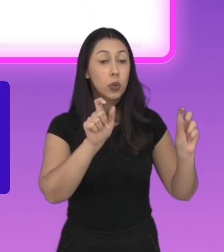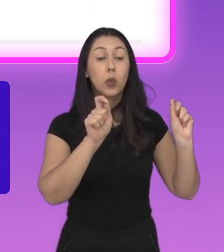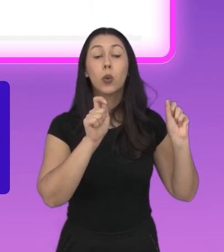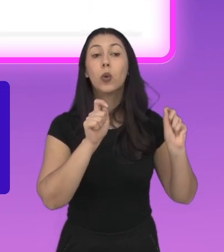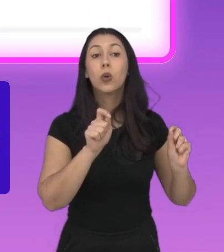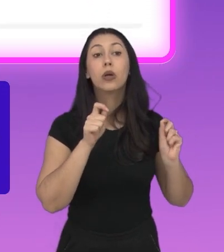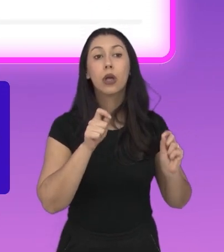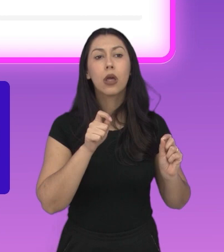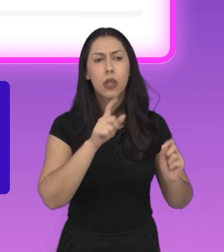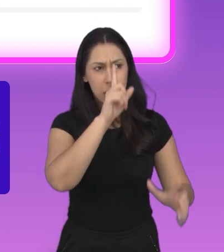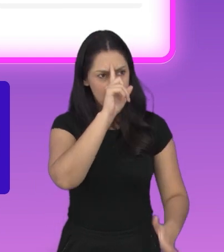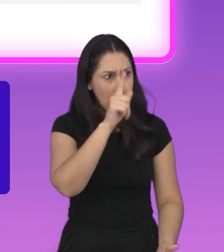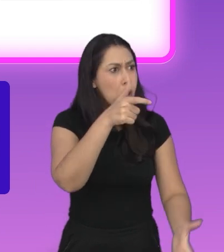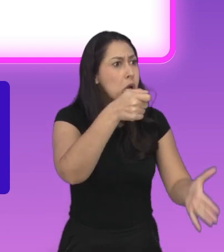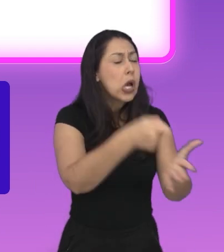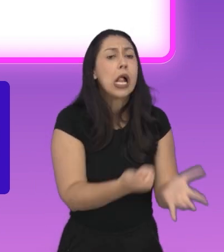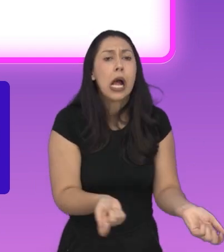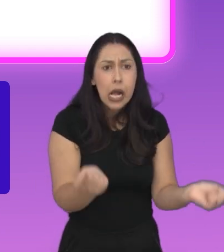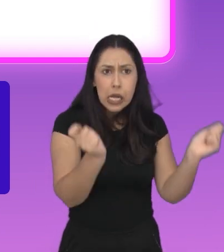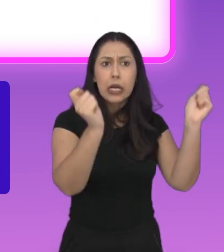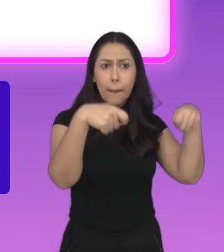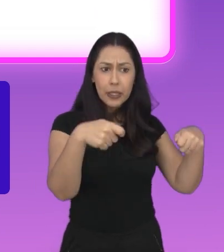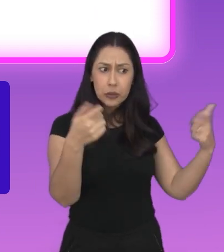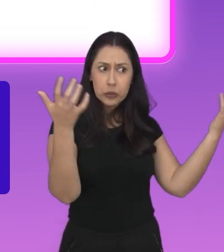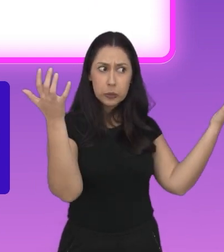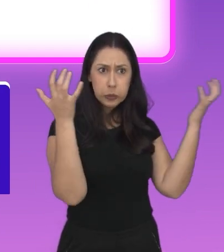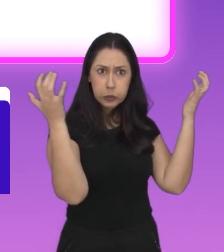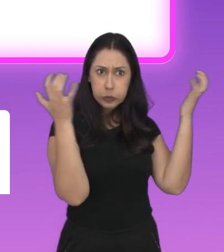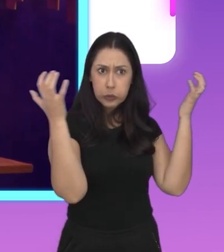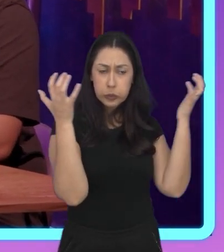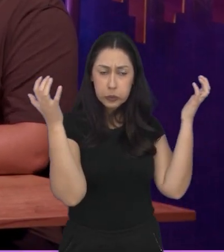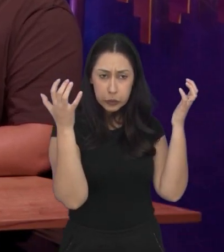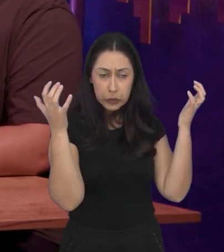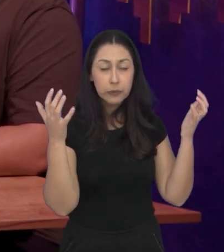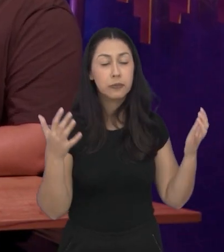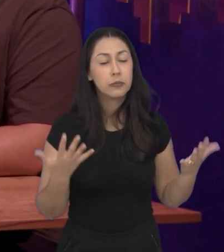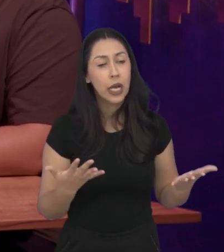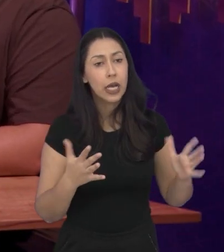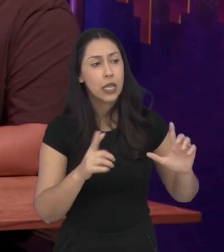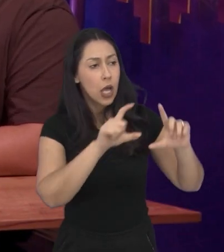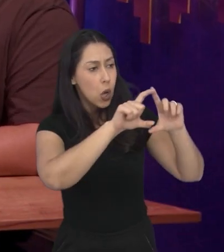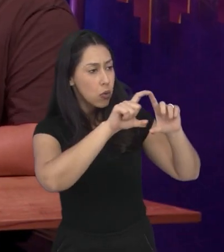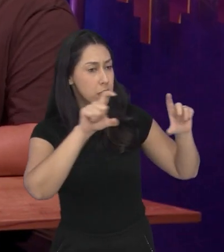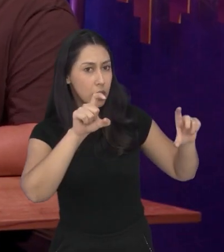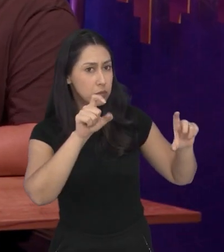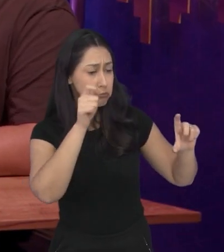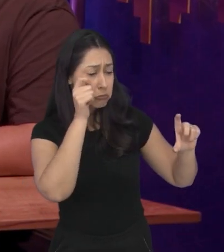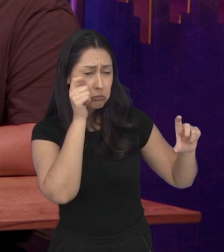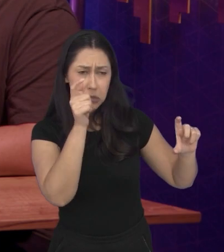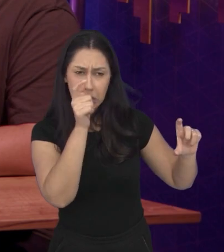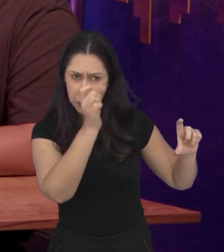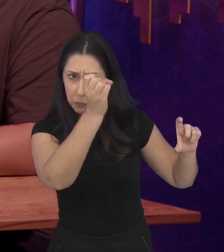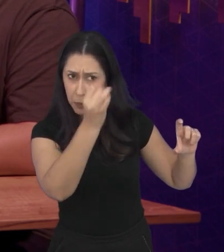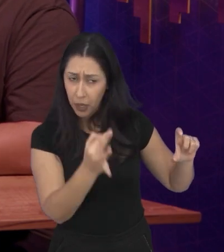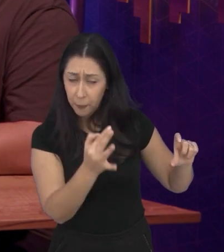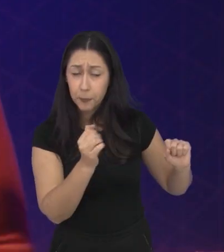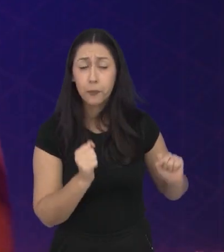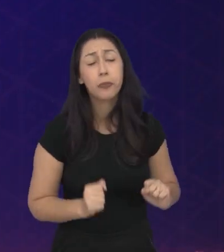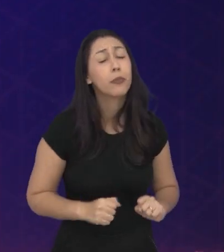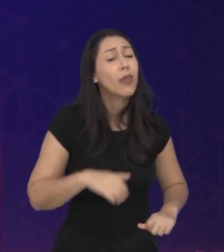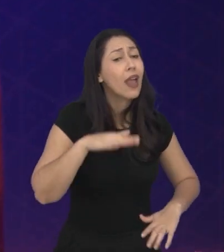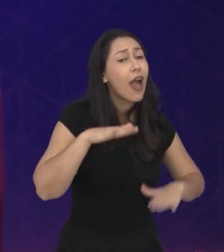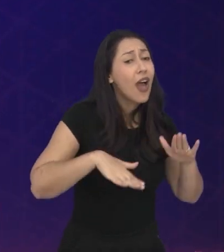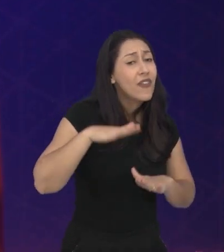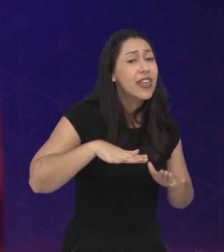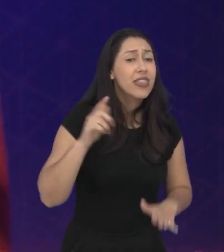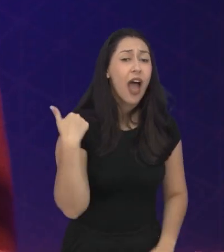quiser procurar, o poder das escolhas, como elas afetam a nossa vida. E daí tem um trechinho que eu achei muito interessante, vou até ler para vocês, que é assim: